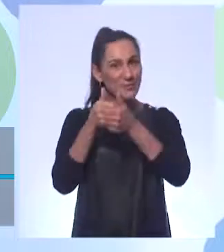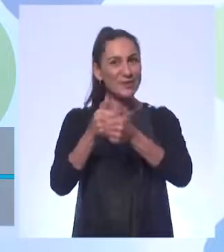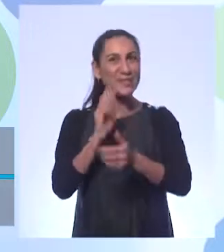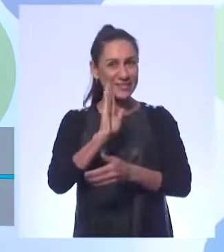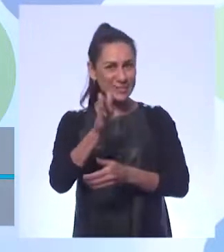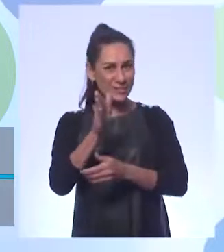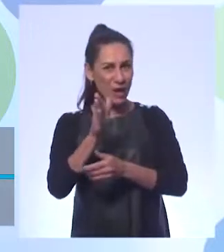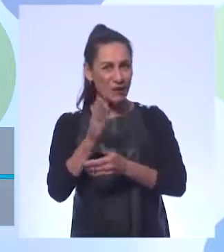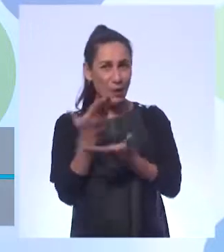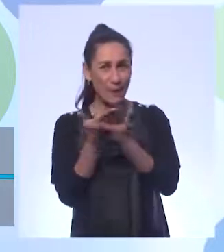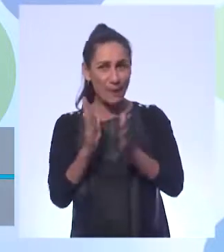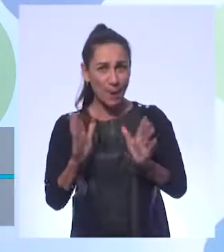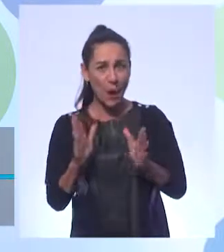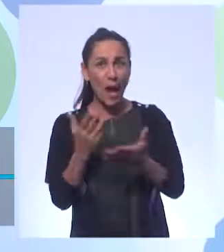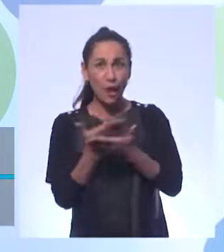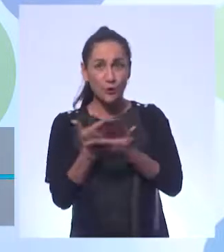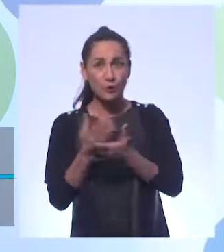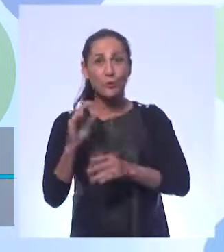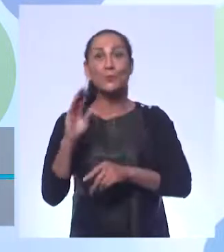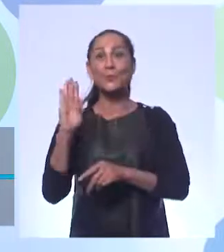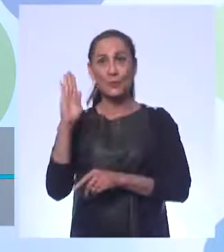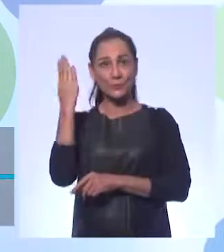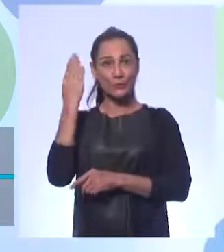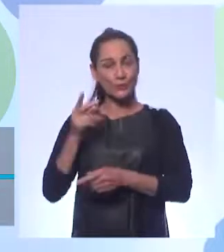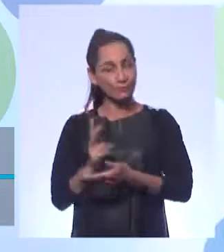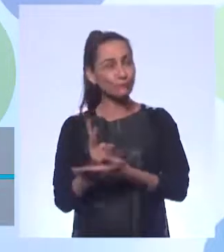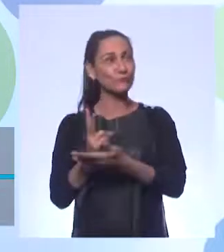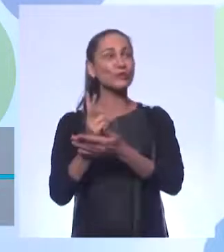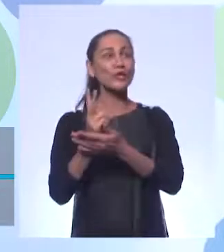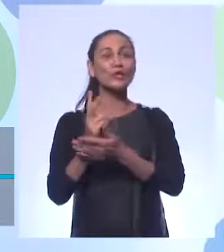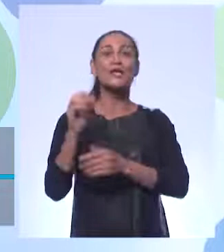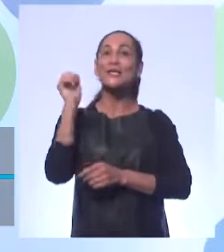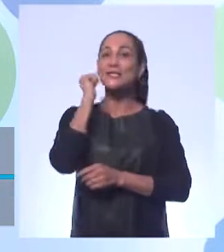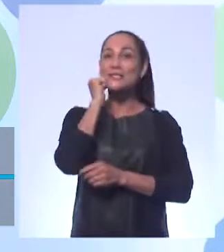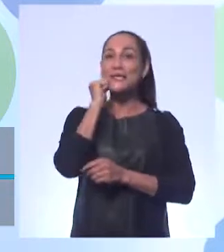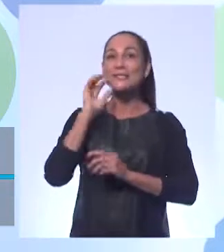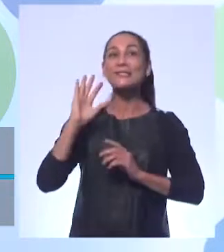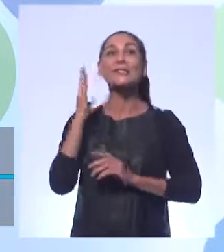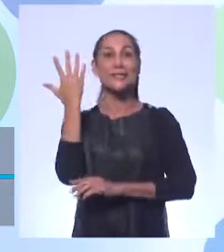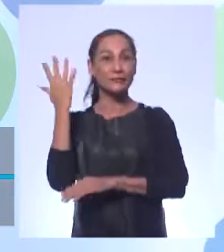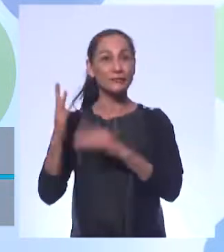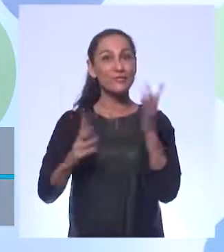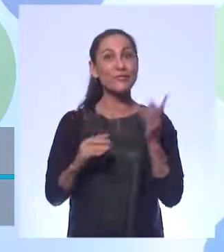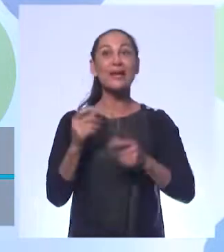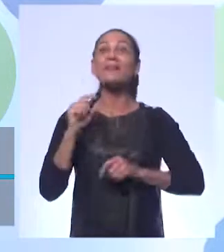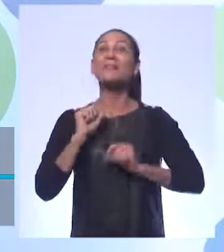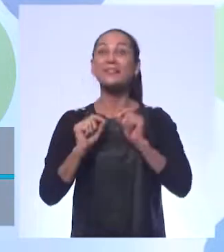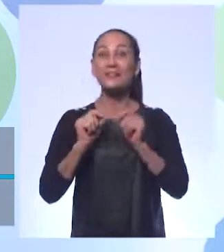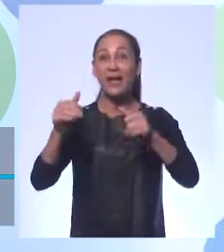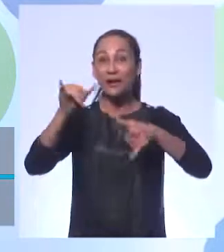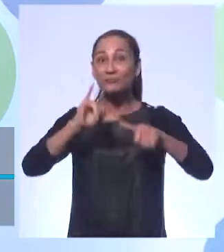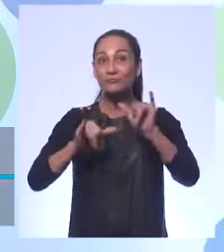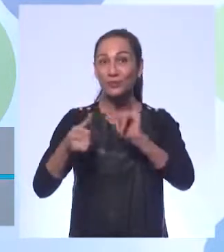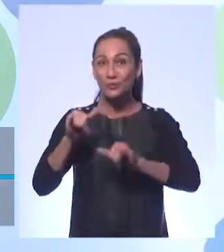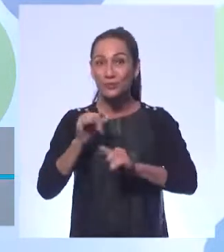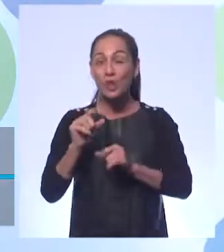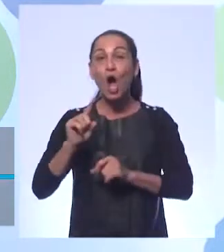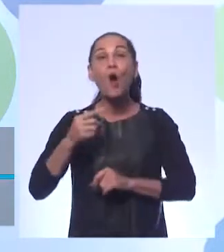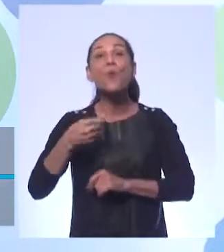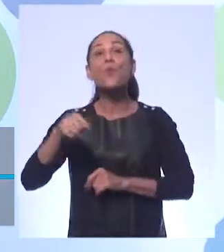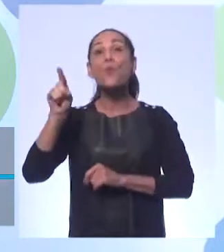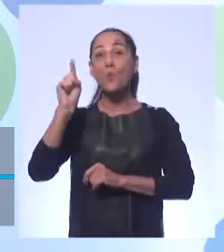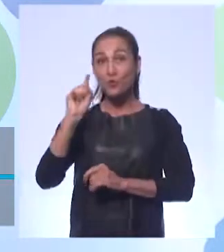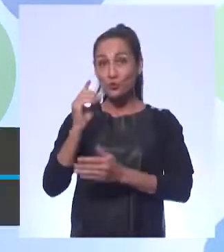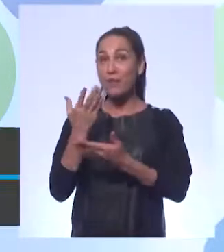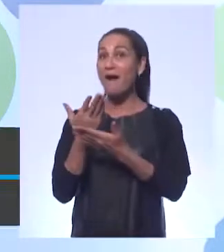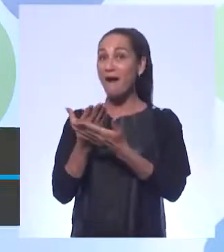aula de Biologia, e agora, seguindo com Ciência da Natureza, nós vamos ter a aula de Química. E esta é a última aula do bimestre, né,